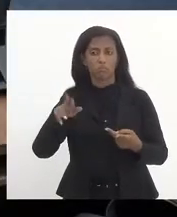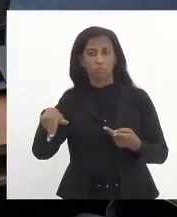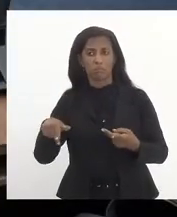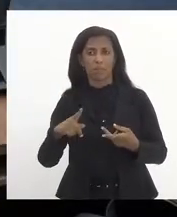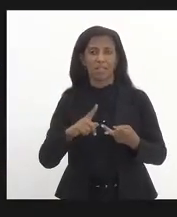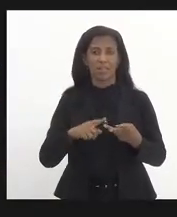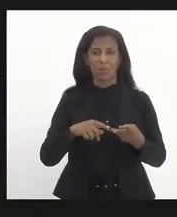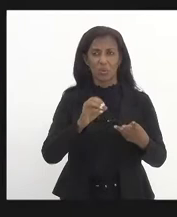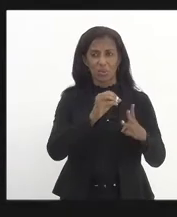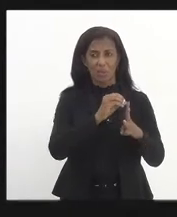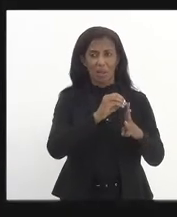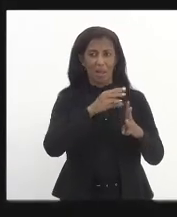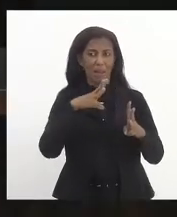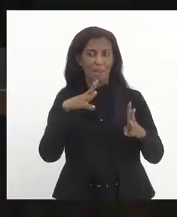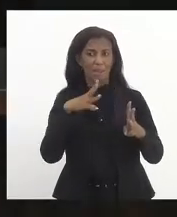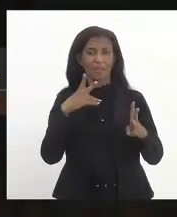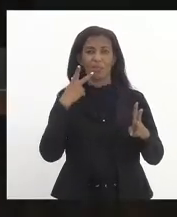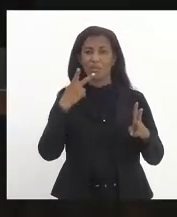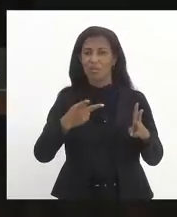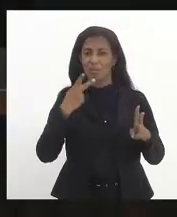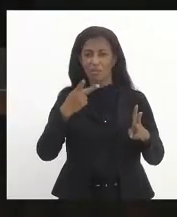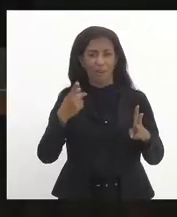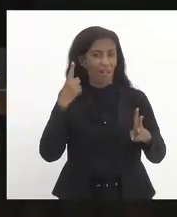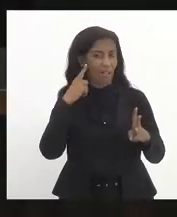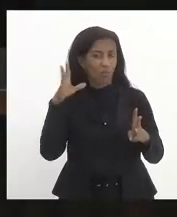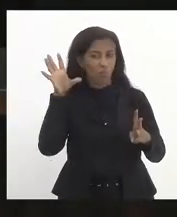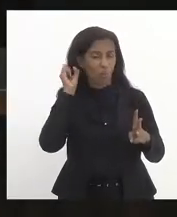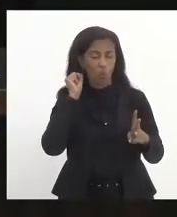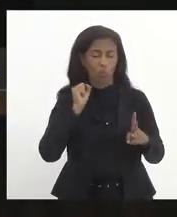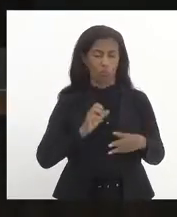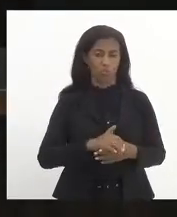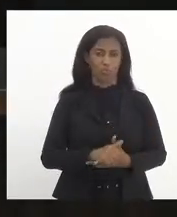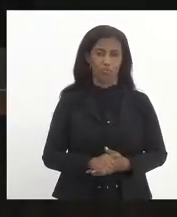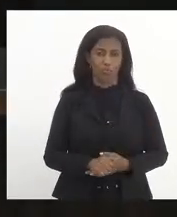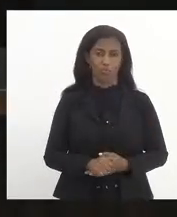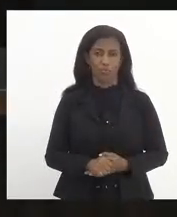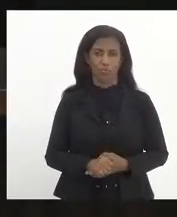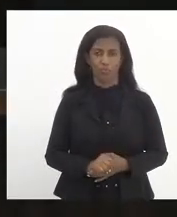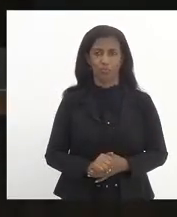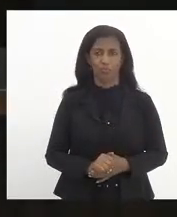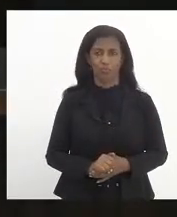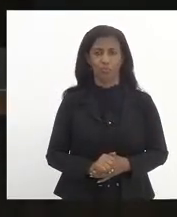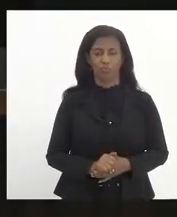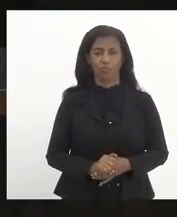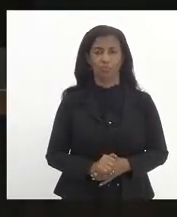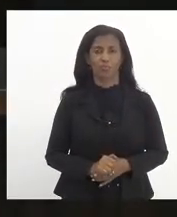Aí, está aberto. Você fala aí, eu não ouço. Está ouvindo, Mônica?